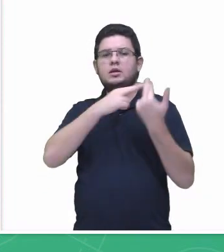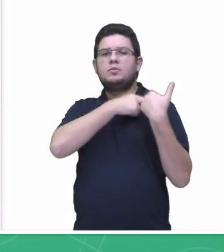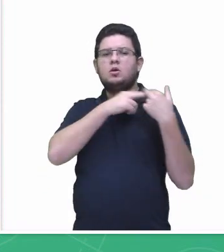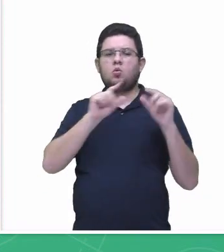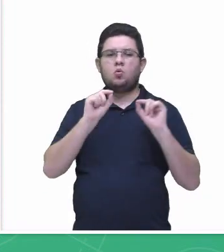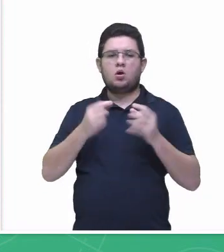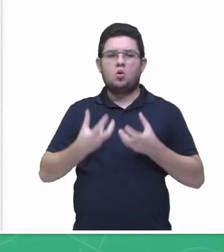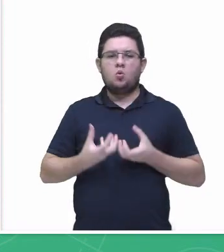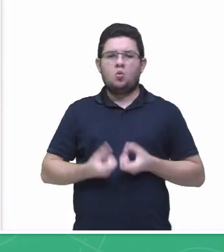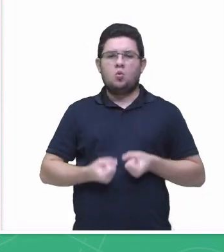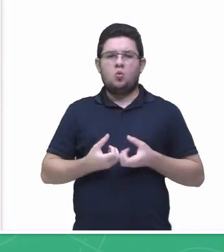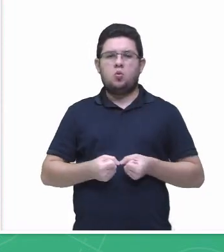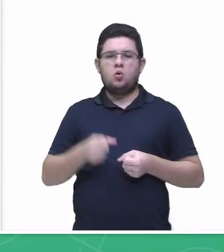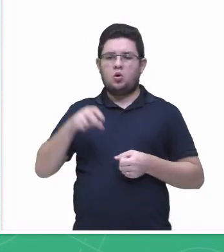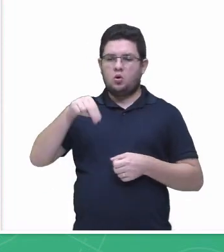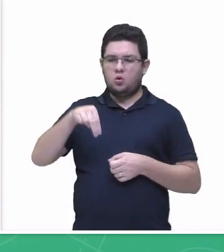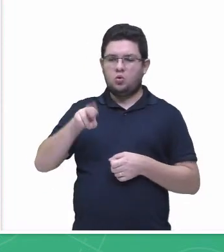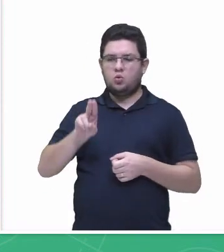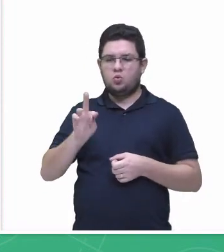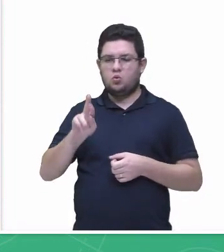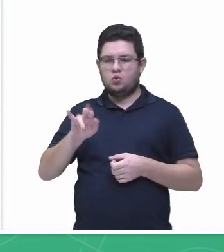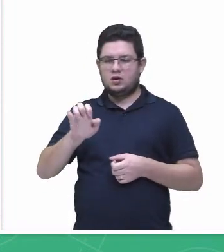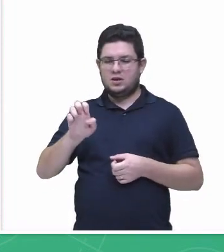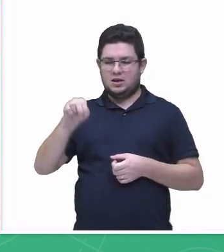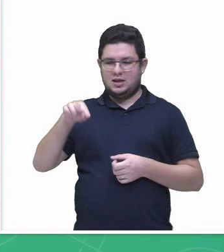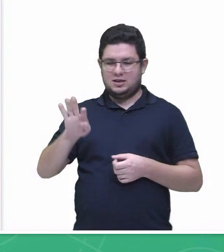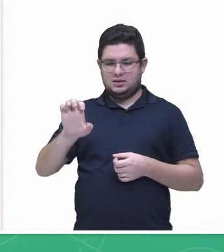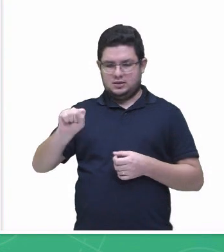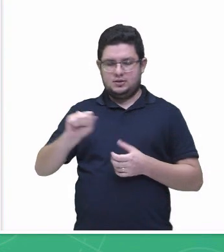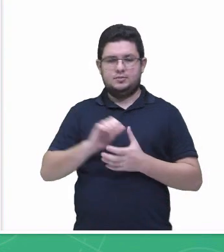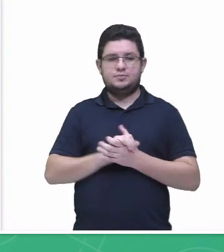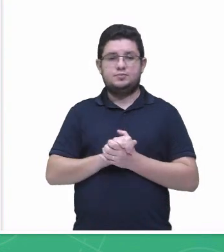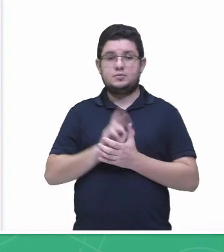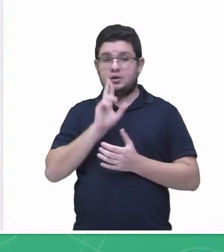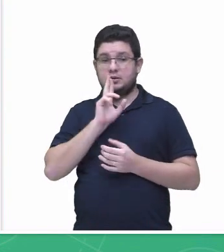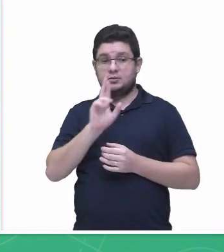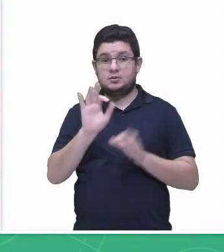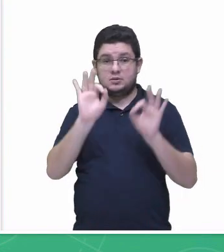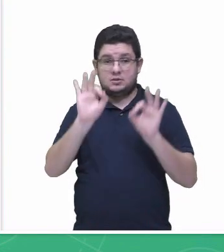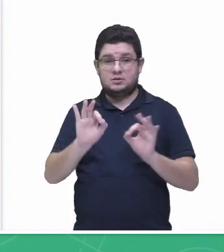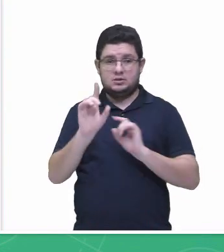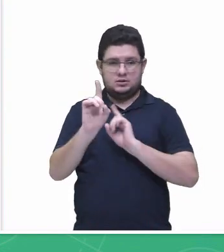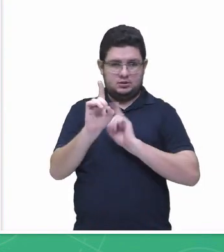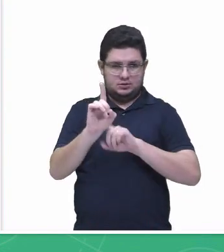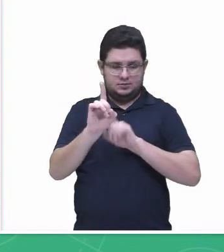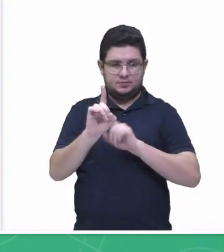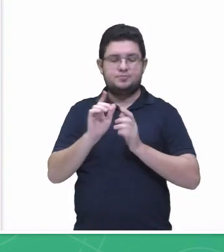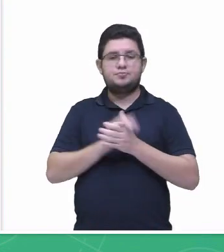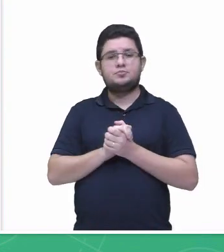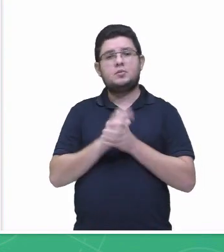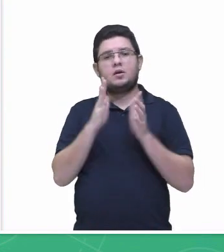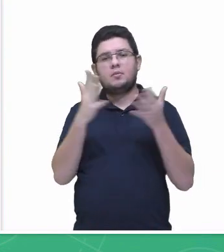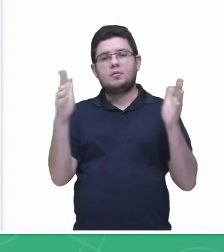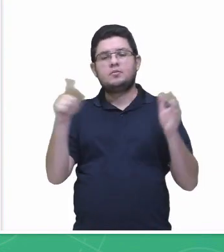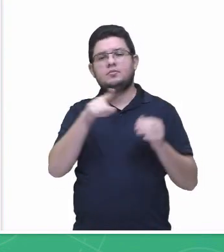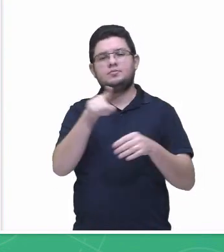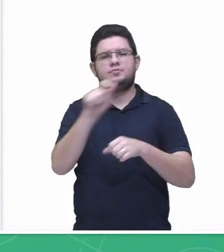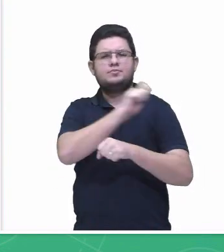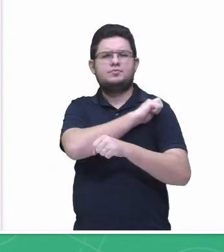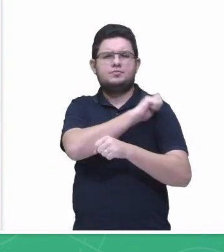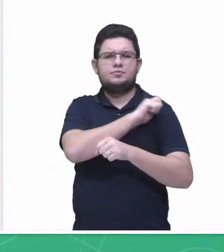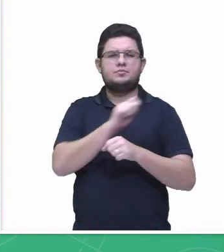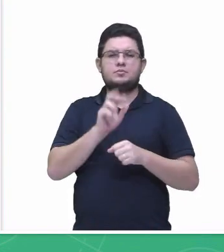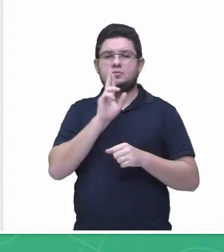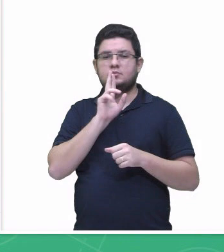a absorção dos nutrientes, né? A nossa alternativa D, tá bom? Então, parabéns aí aos alunos que responderam